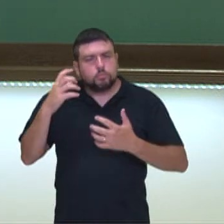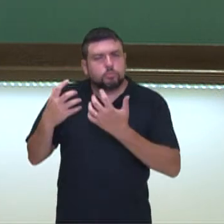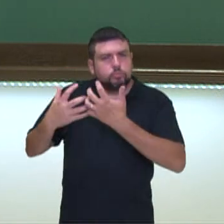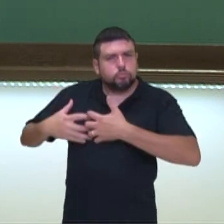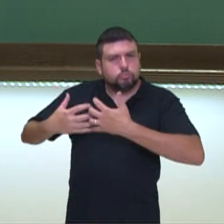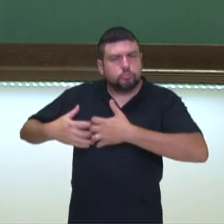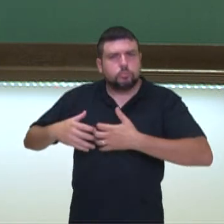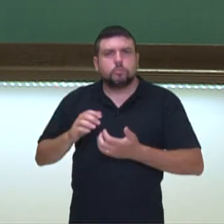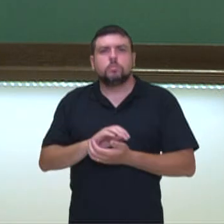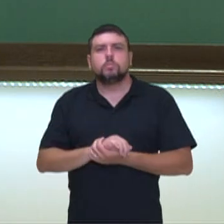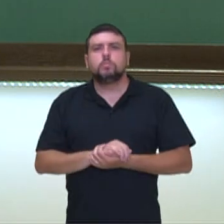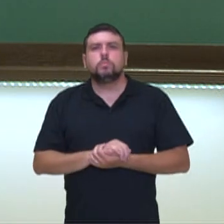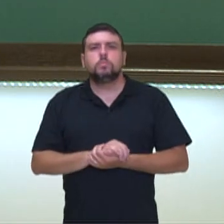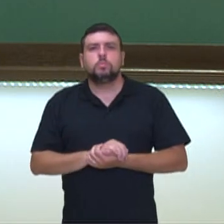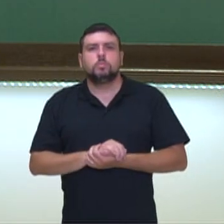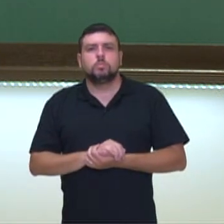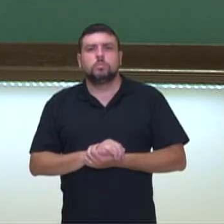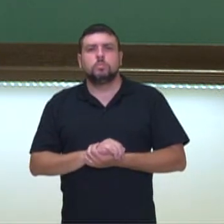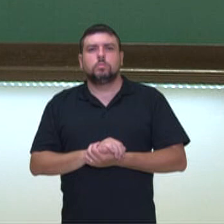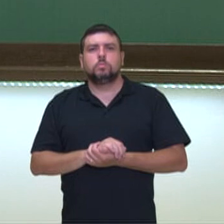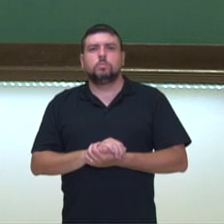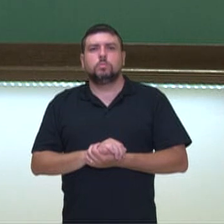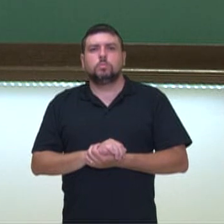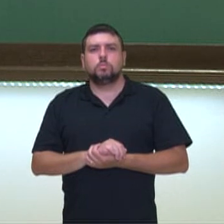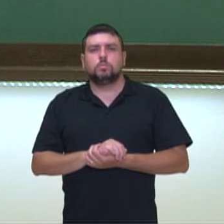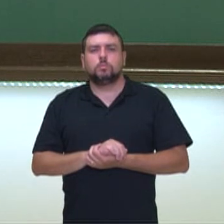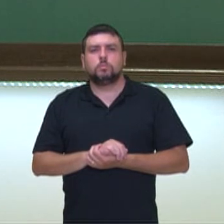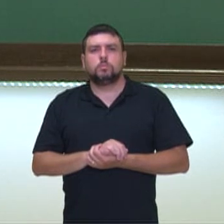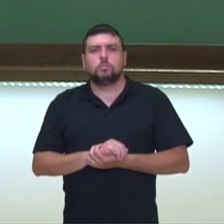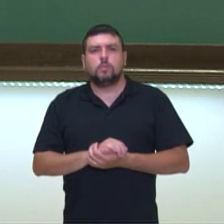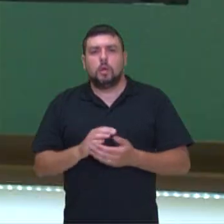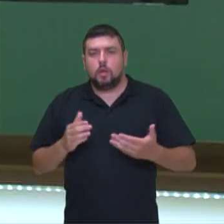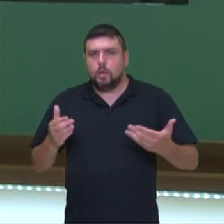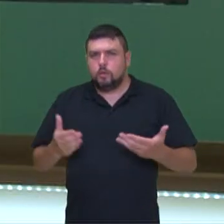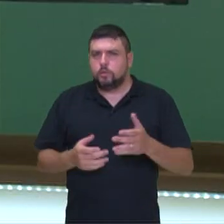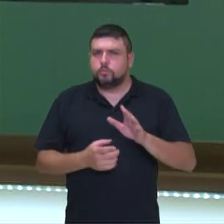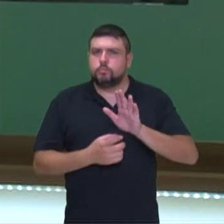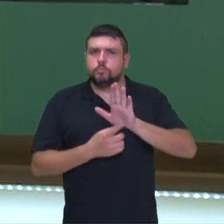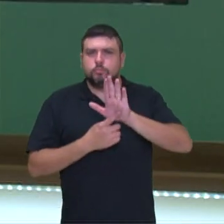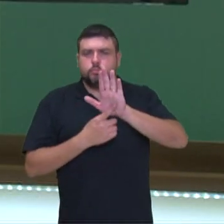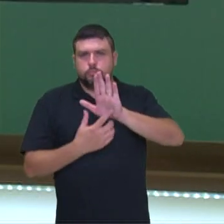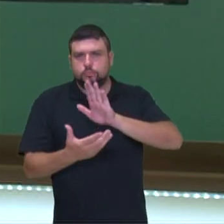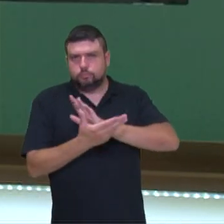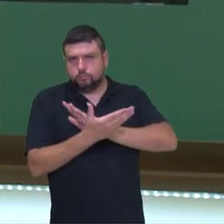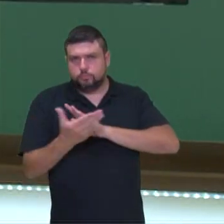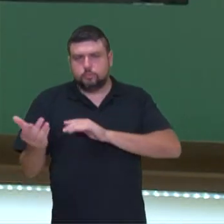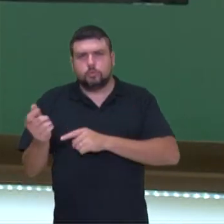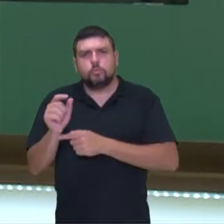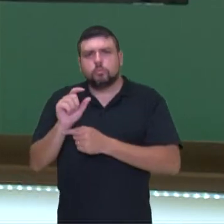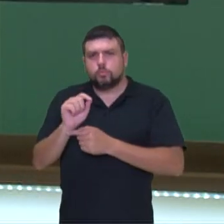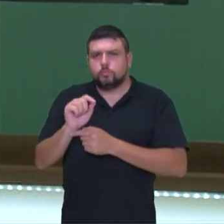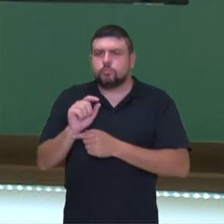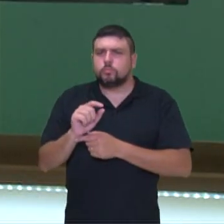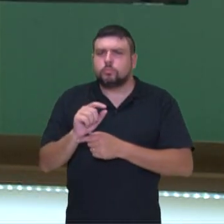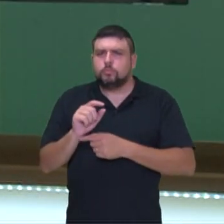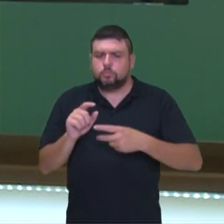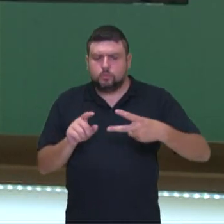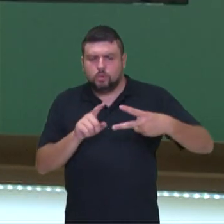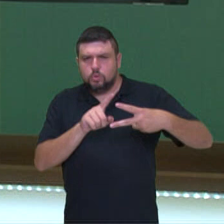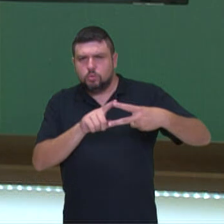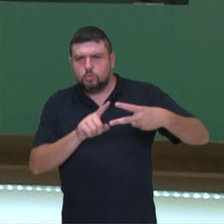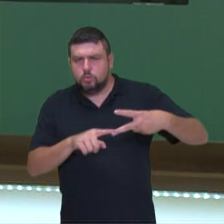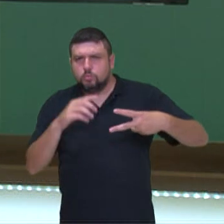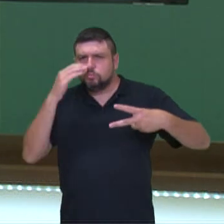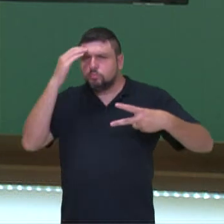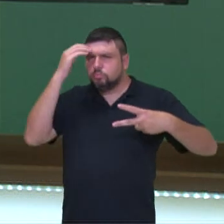estudo, ok? Vamos adiante. Nesse ponto, eu vou trazer para vocês aqui dois artistas que